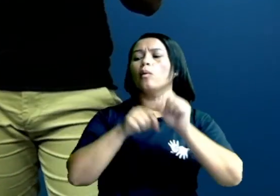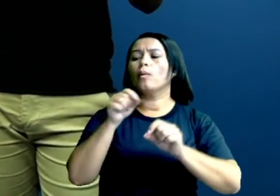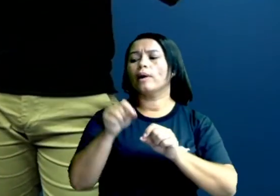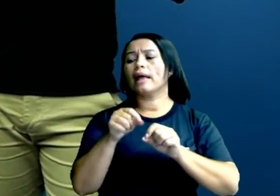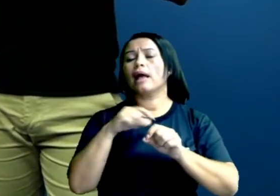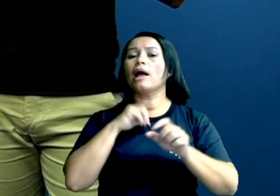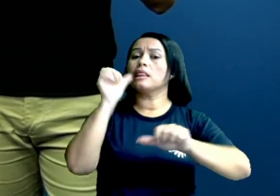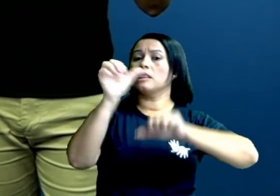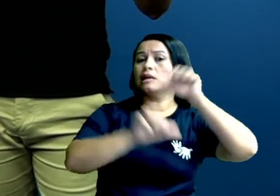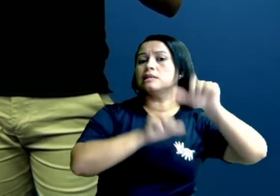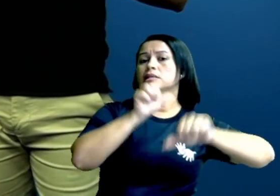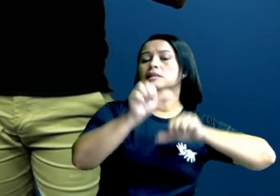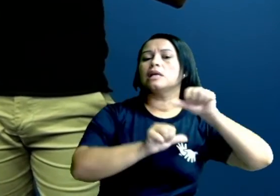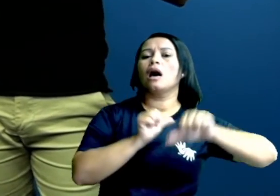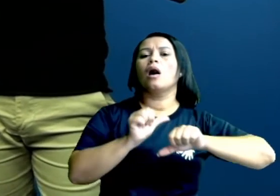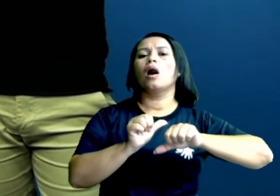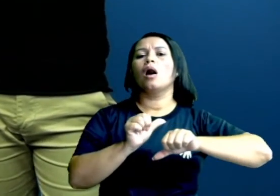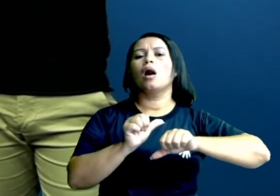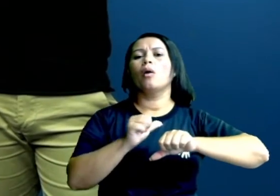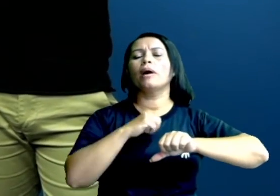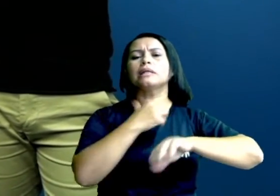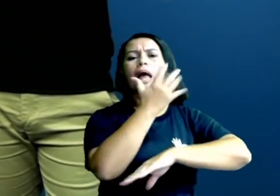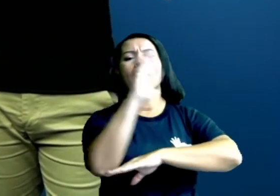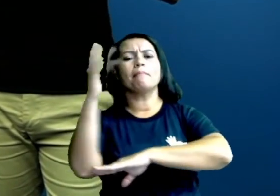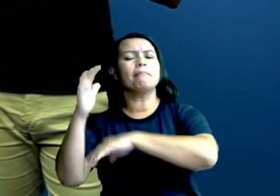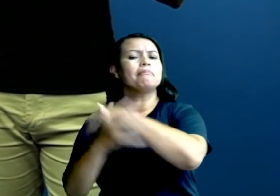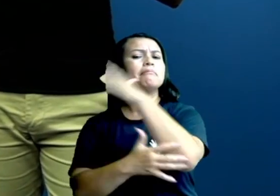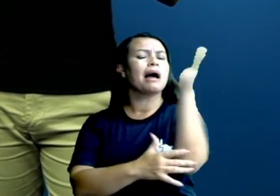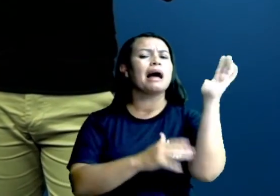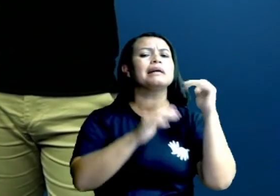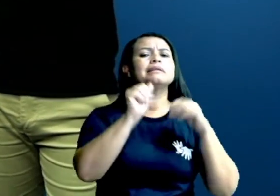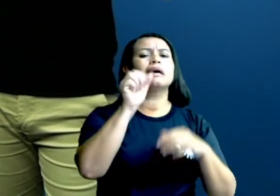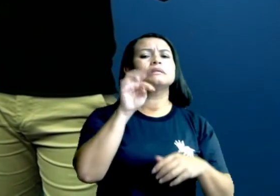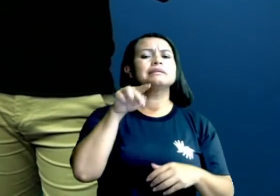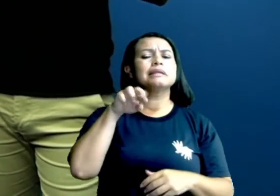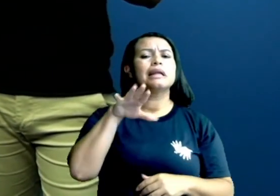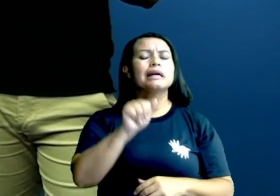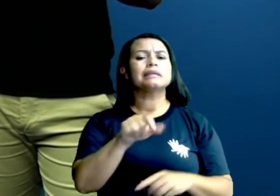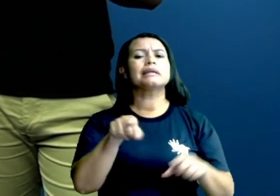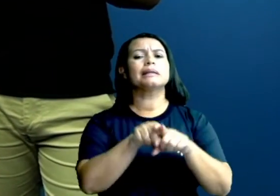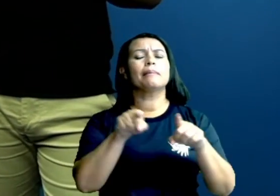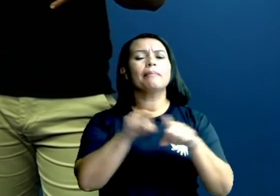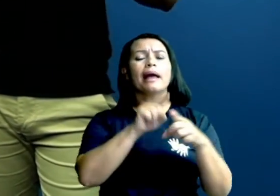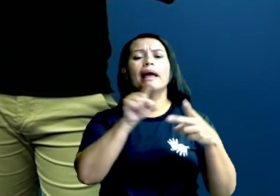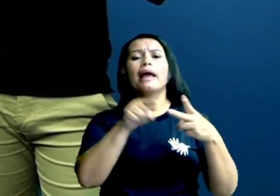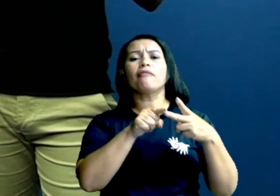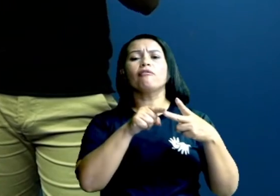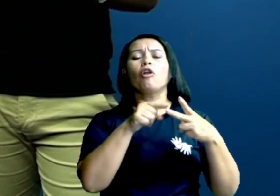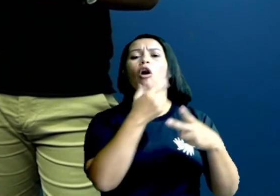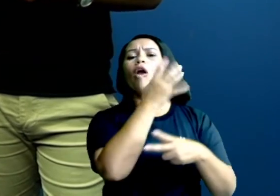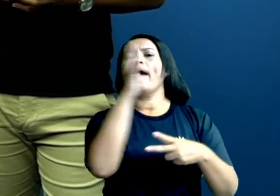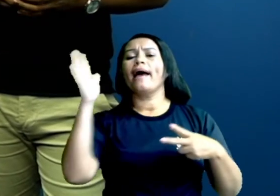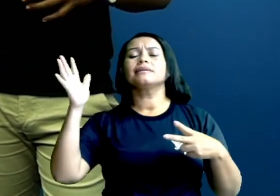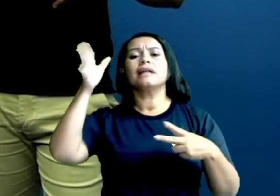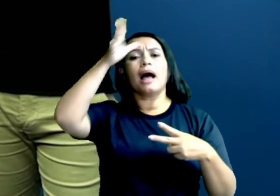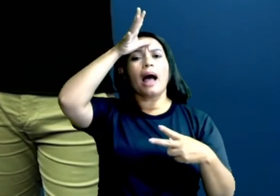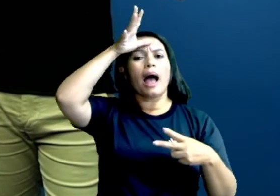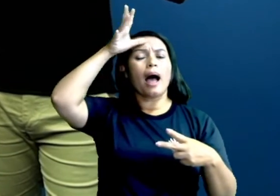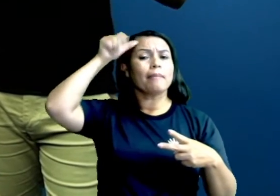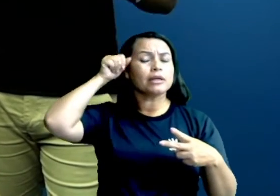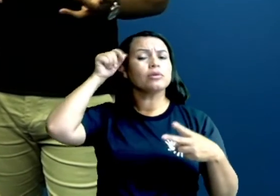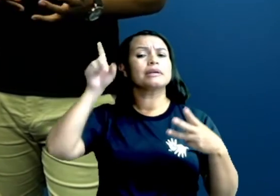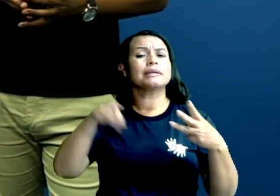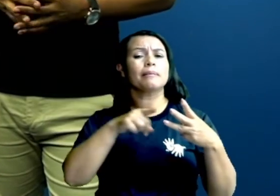de transição entre a Mata Atlântica, perdão, a Floresta Amazônica, a Caatinga e o Cerrado, e por conta disso você tem,